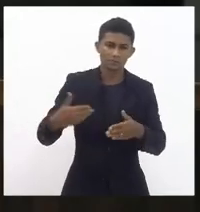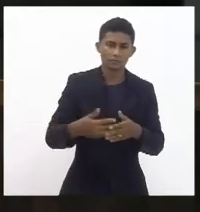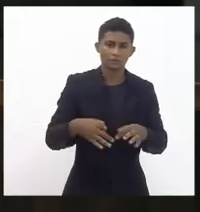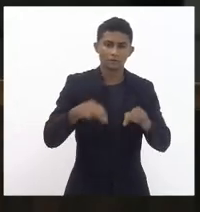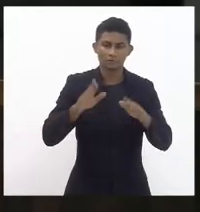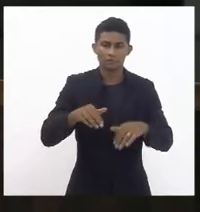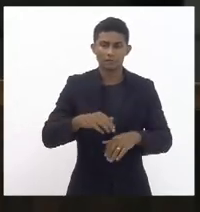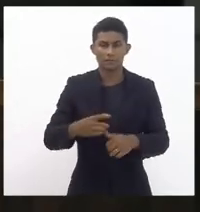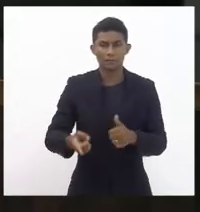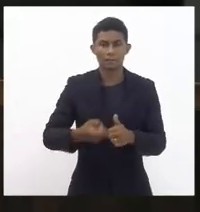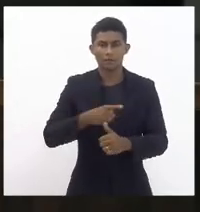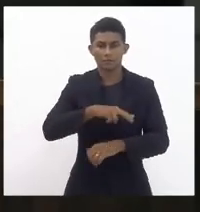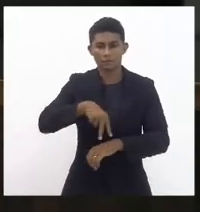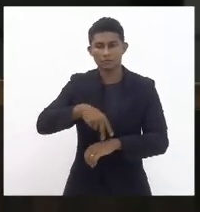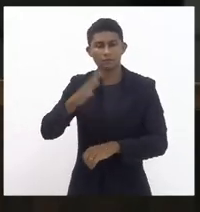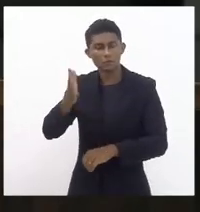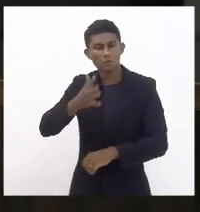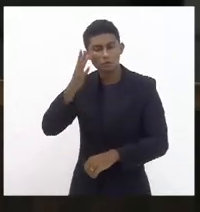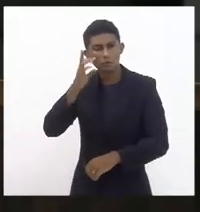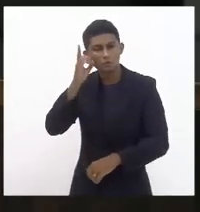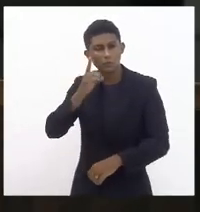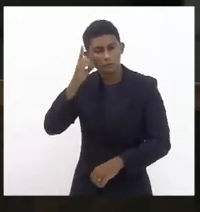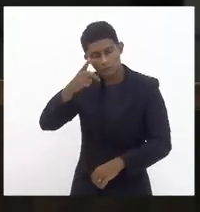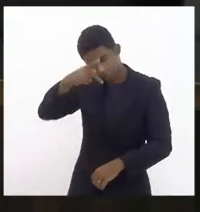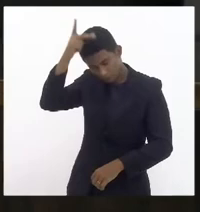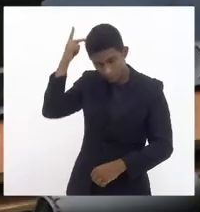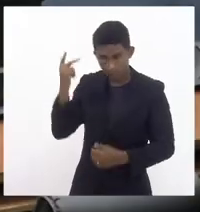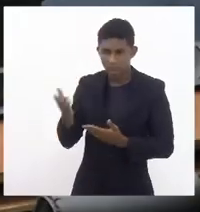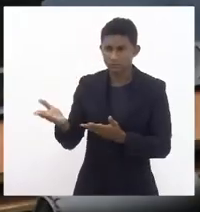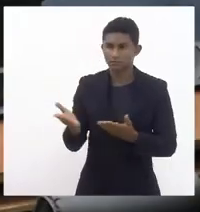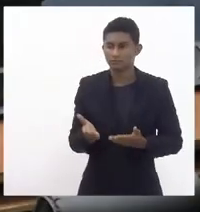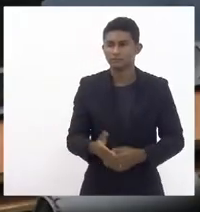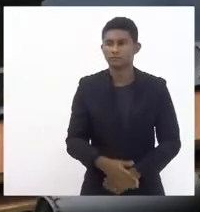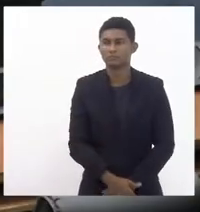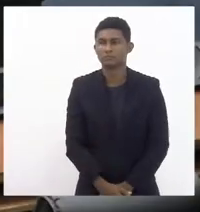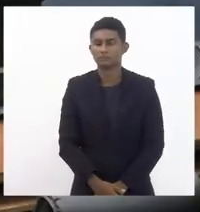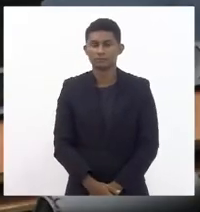primeiro orador inscrito a Deputado Luiz de Paula